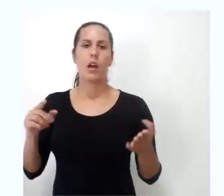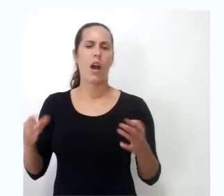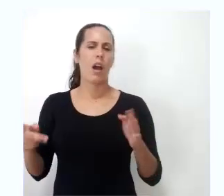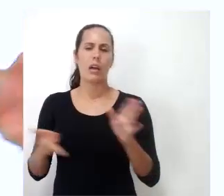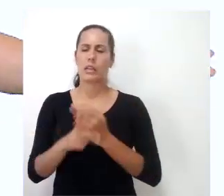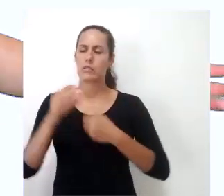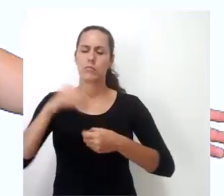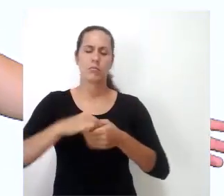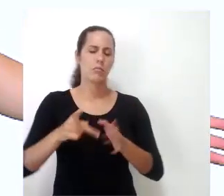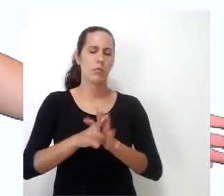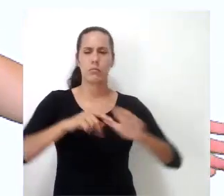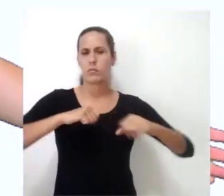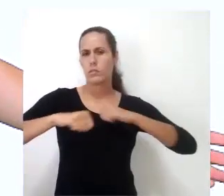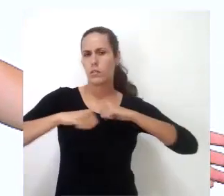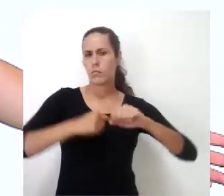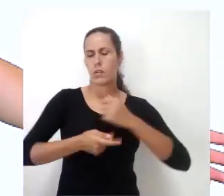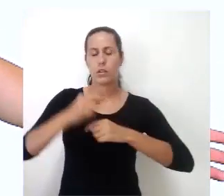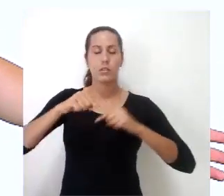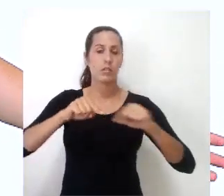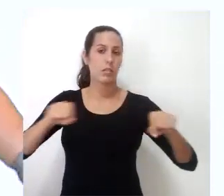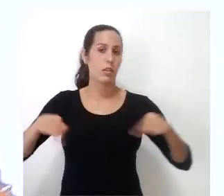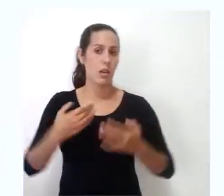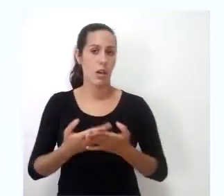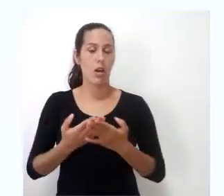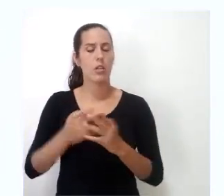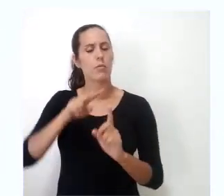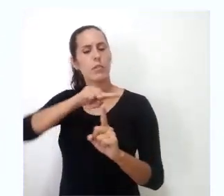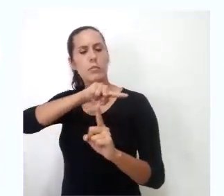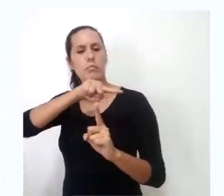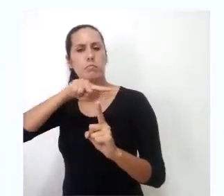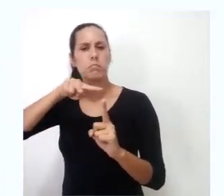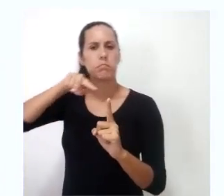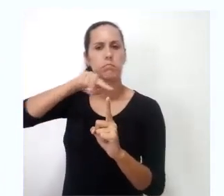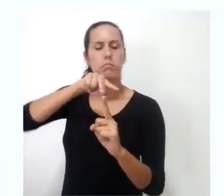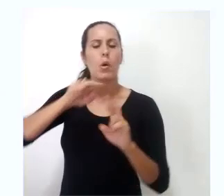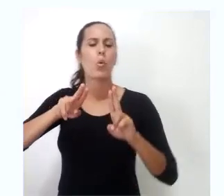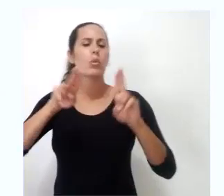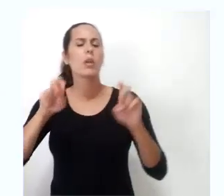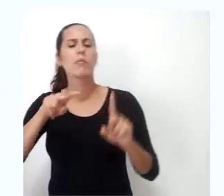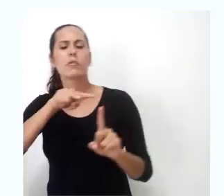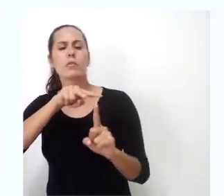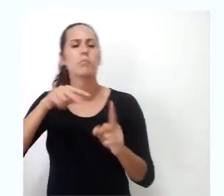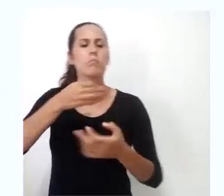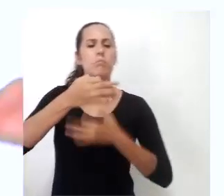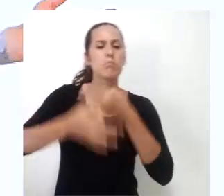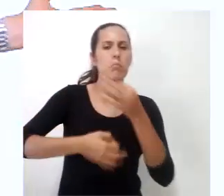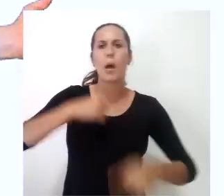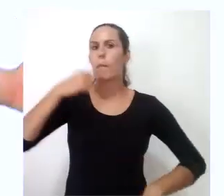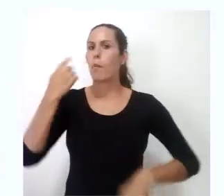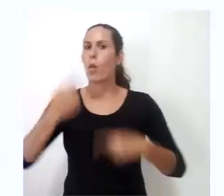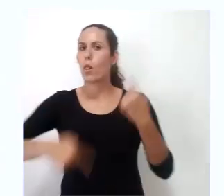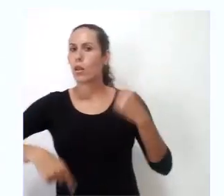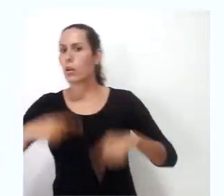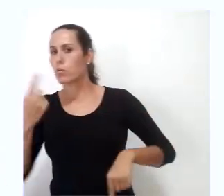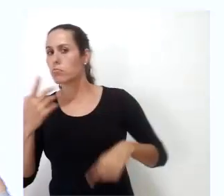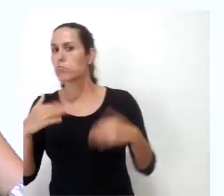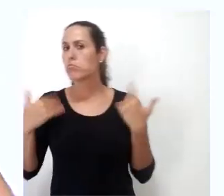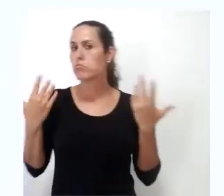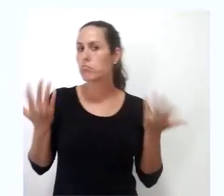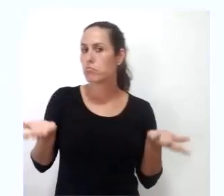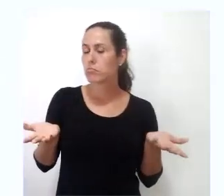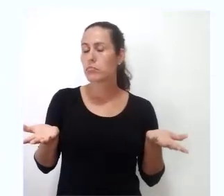texto, até em um debate em sala de aula, você vai se posicionar sobre um tema, pode ser